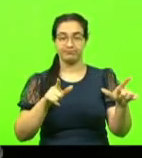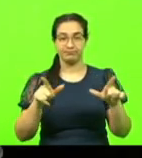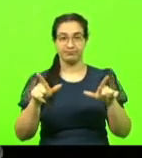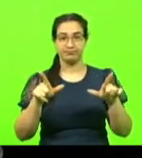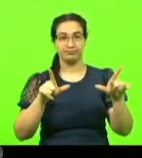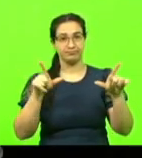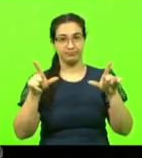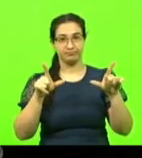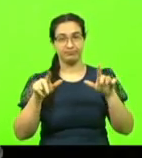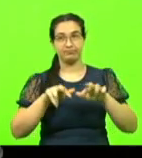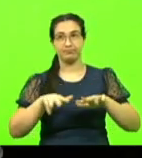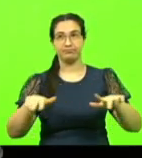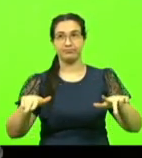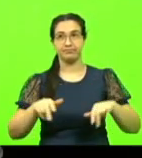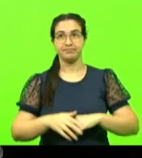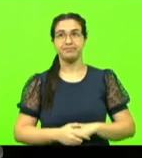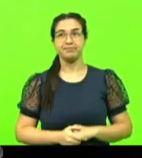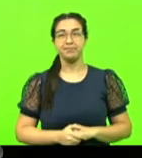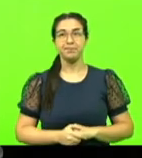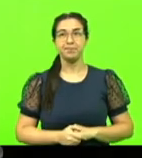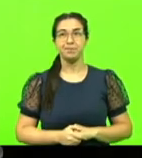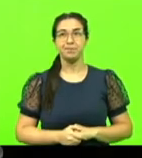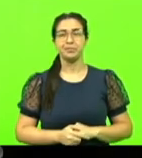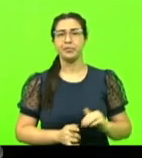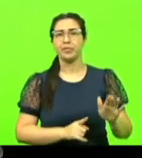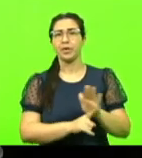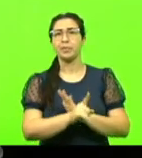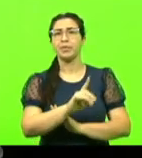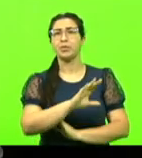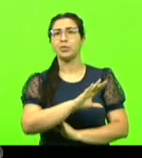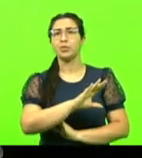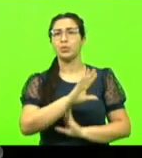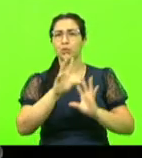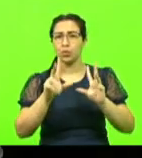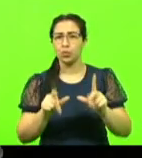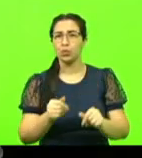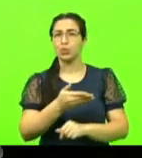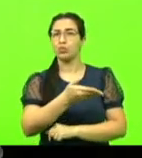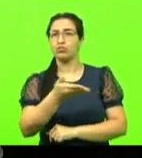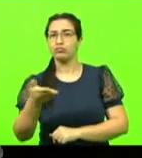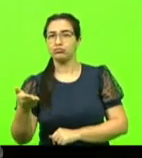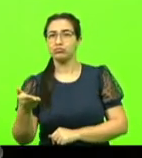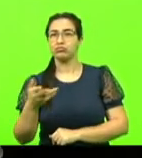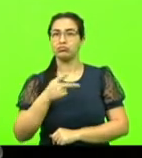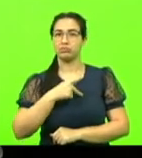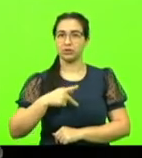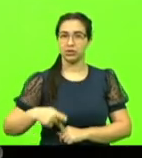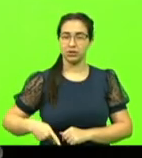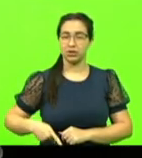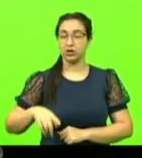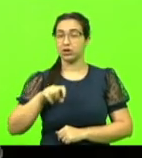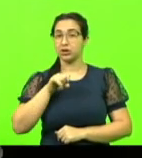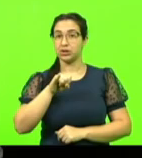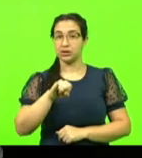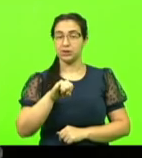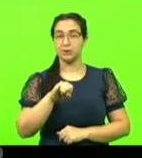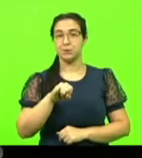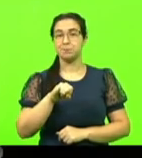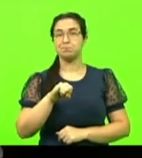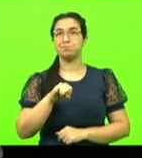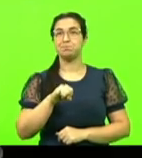acompanham. Eu perguntaria a todos, senhora Presidente, se